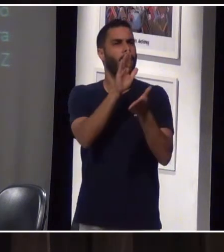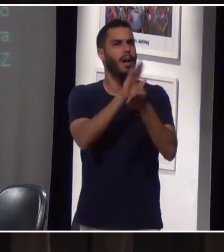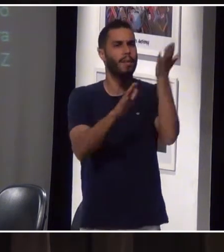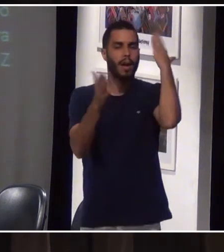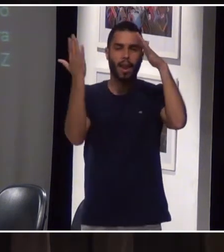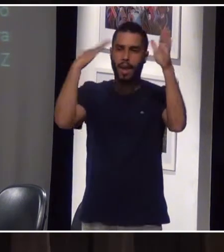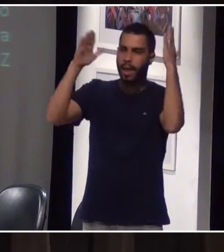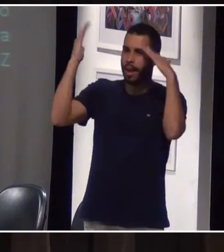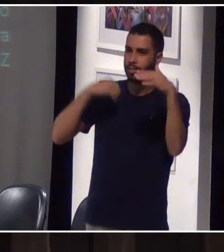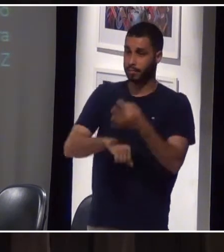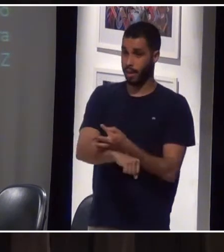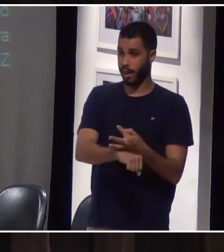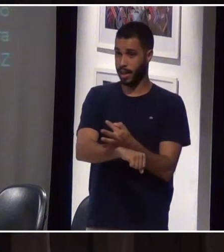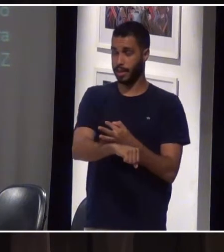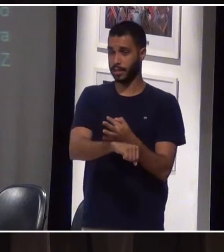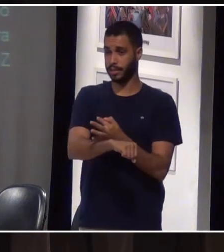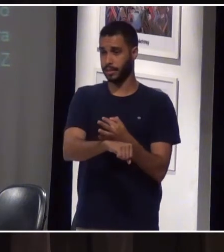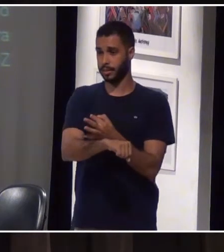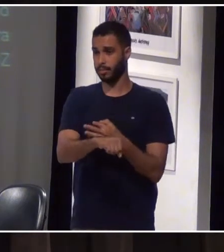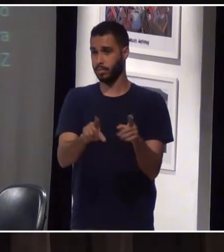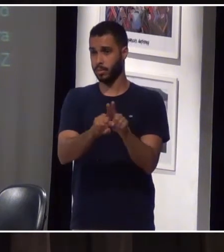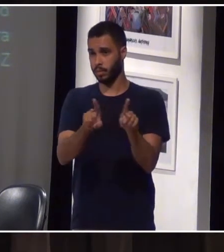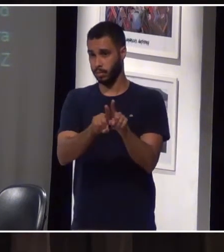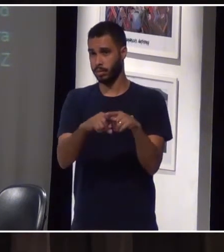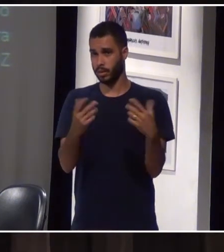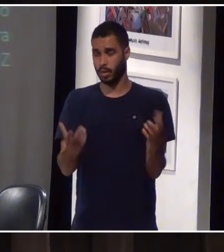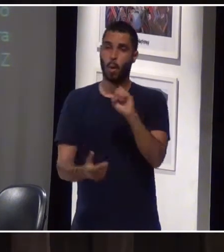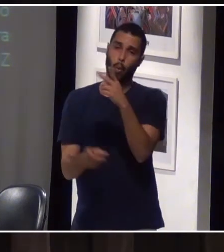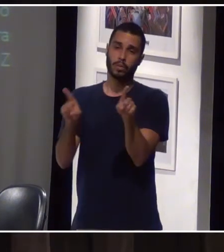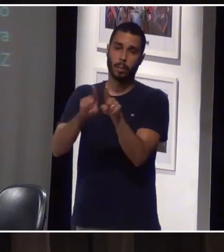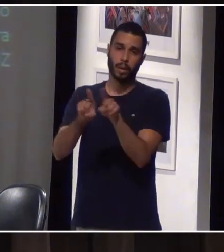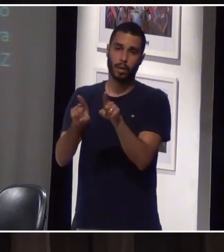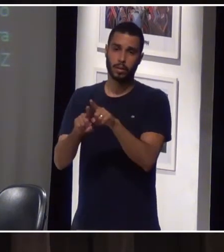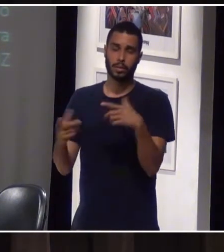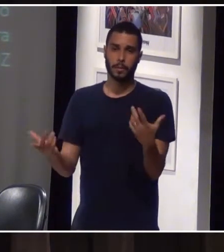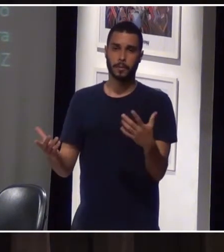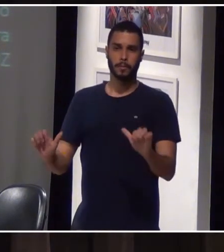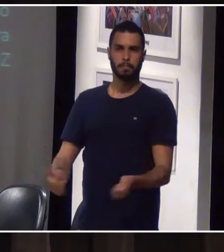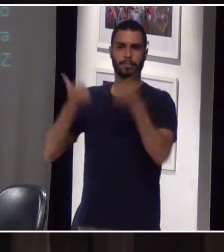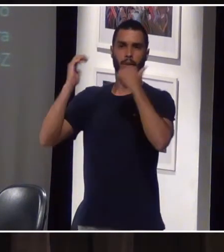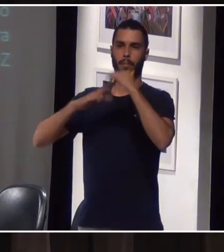gente pode nas férias, seja qualificando a nossa profissão.